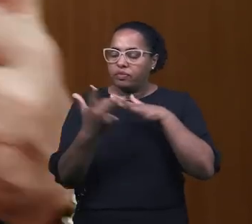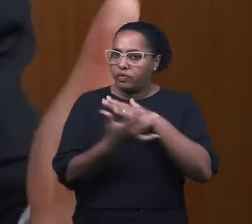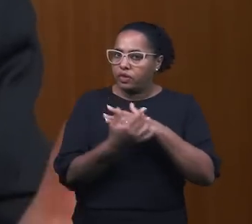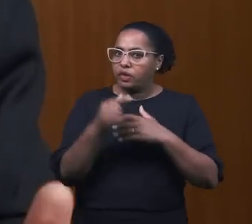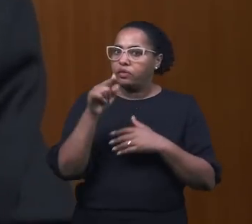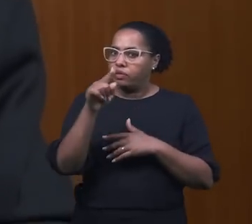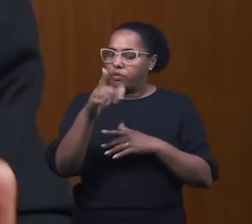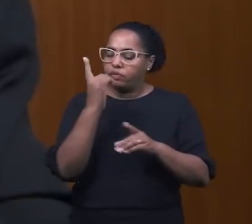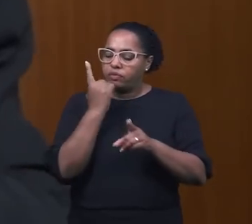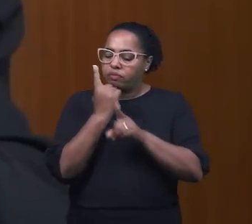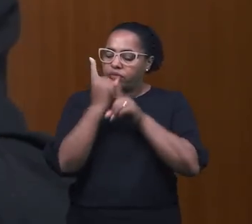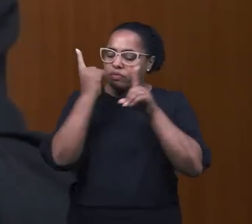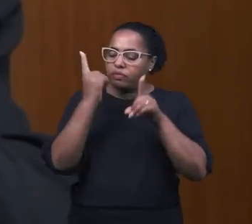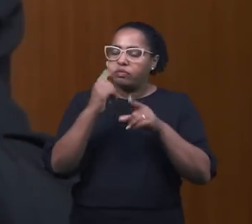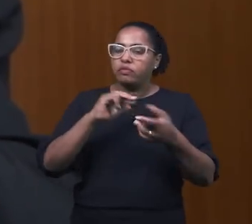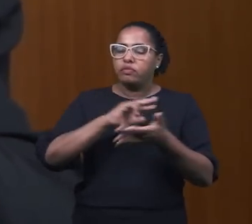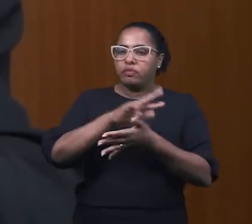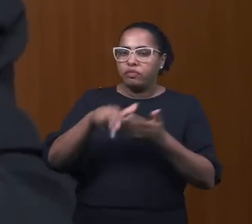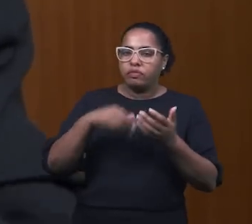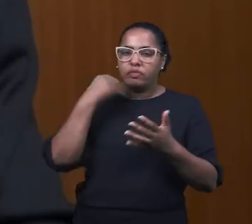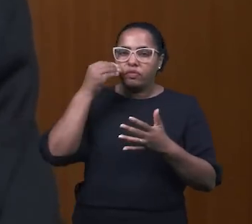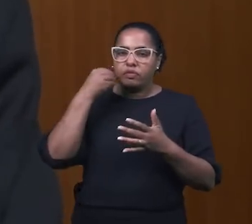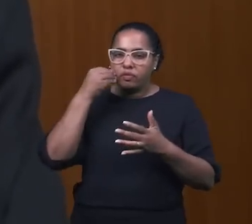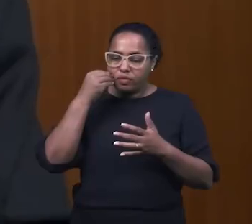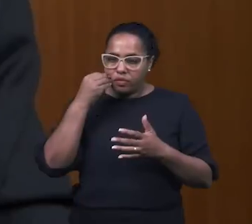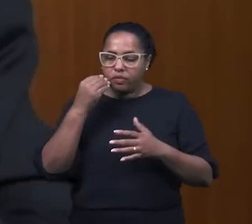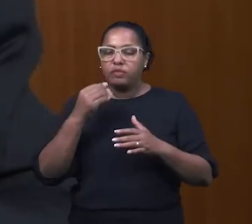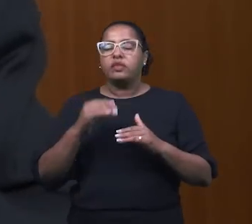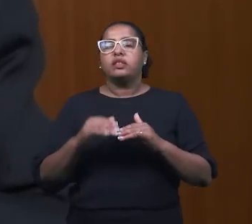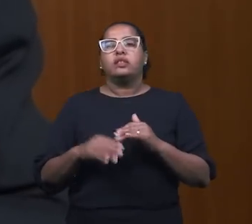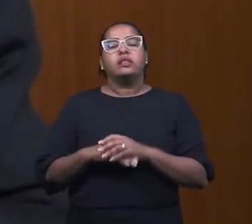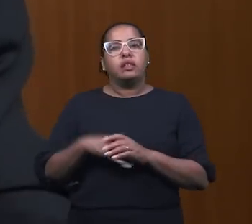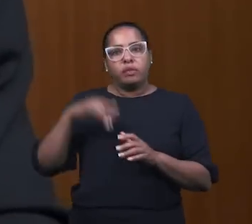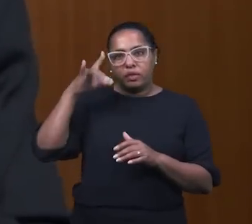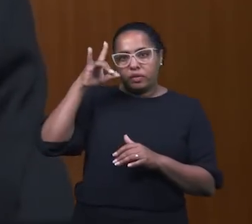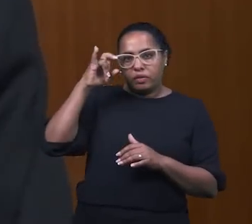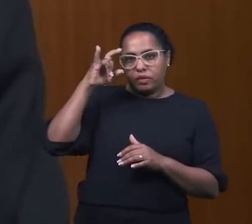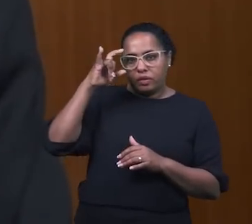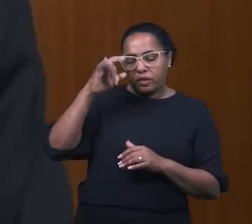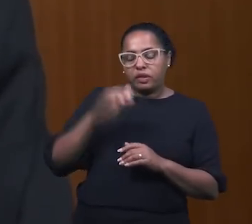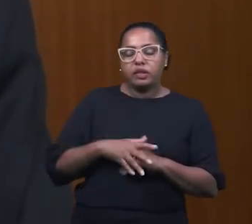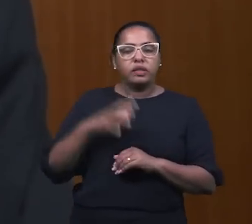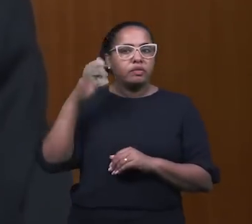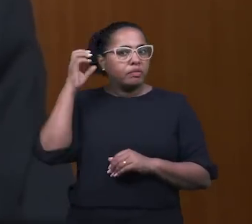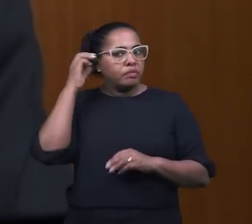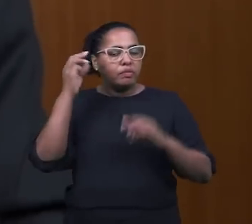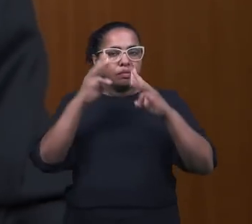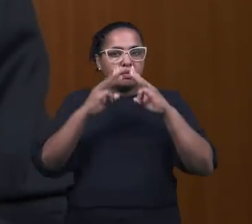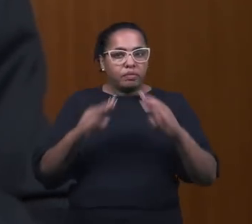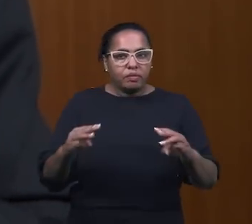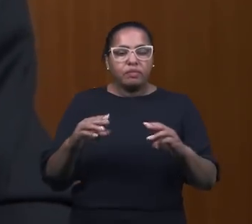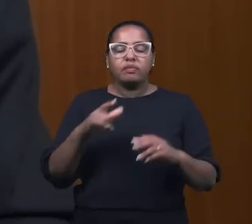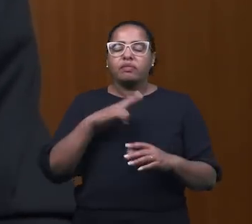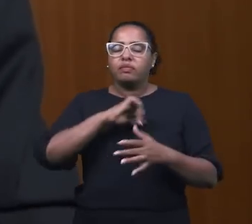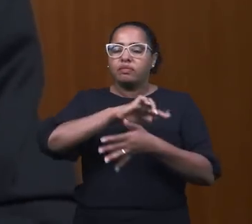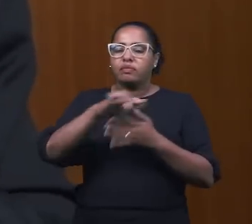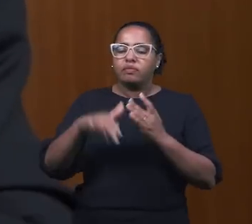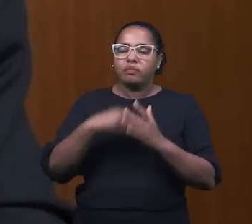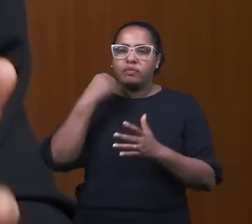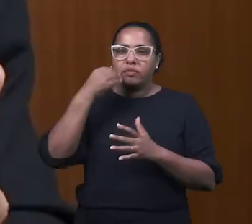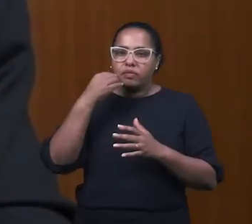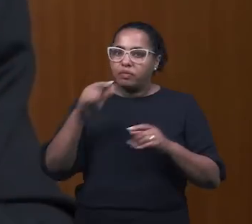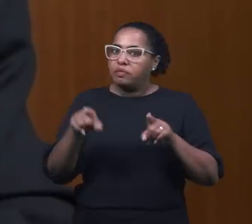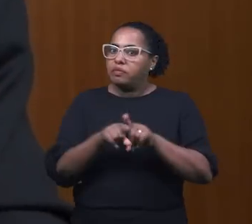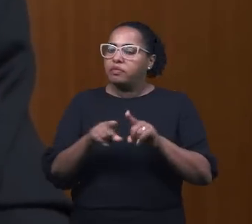encontrar diversas experiências. Você entra lá no Instagram da Rádio Manaim, por exemplo, e você tem diversas experiências com louvores que estão ali,